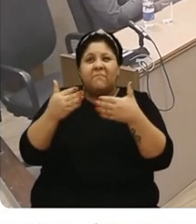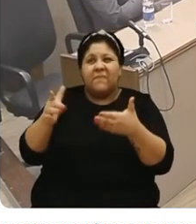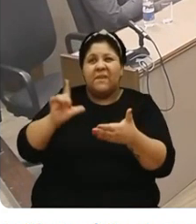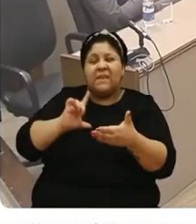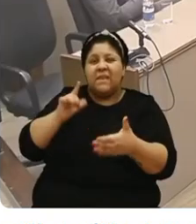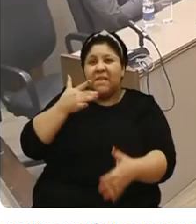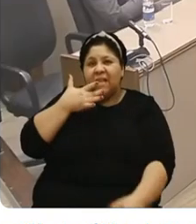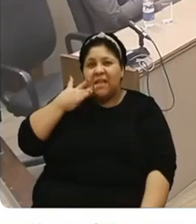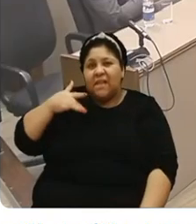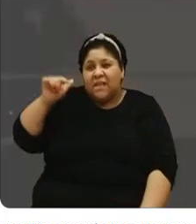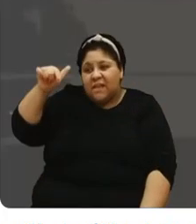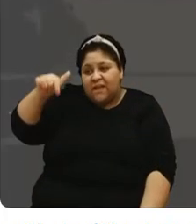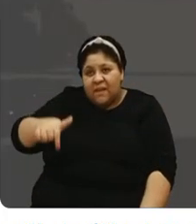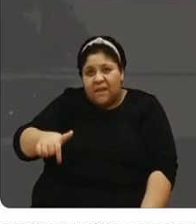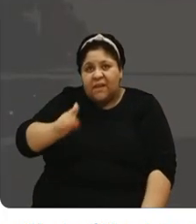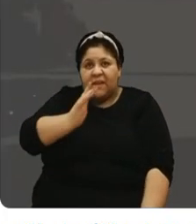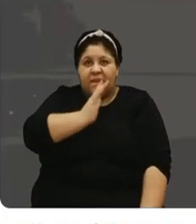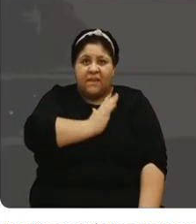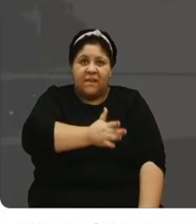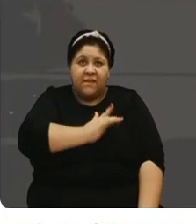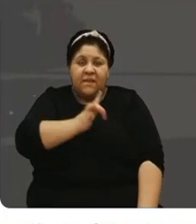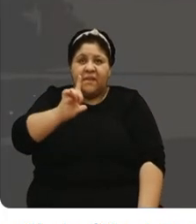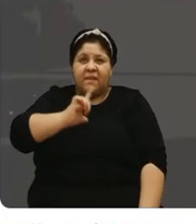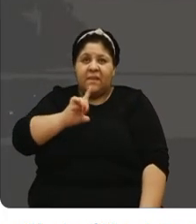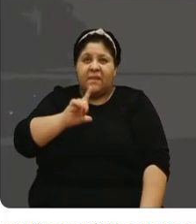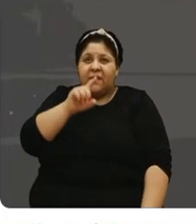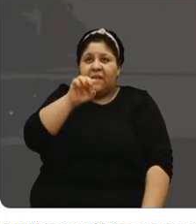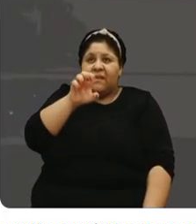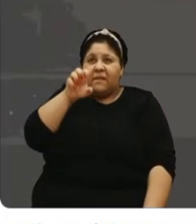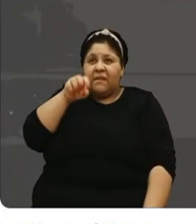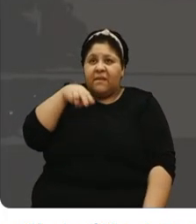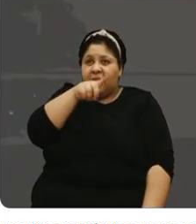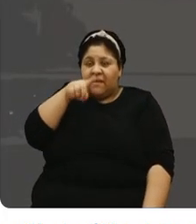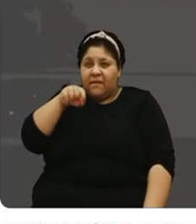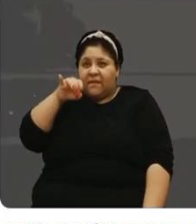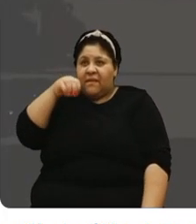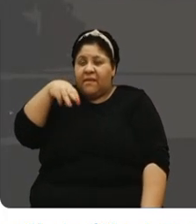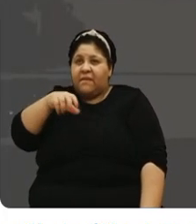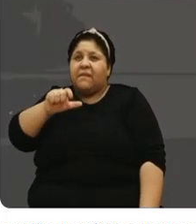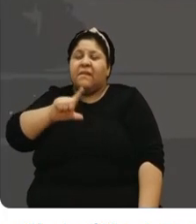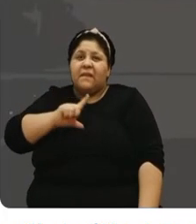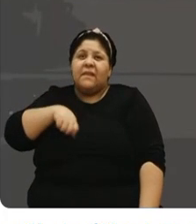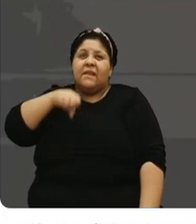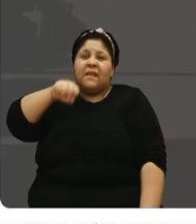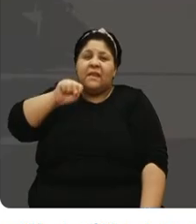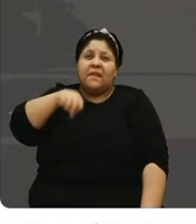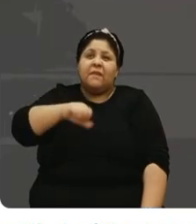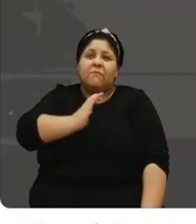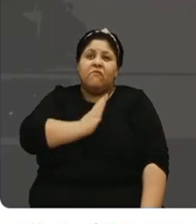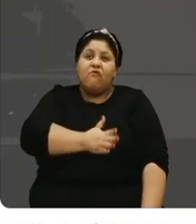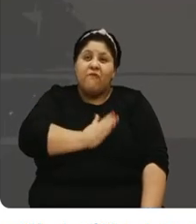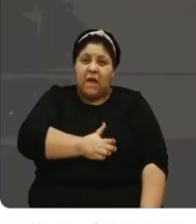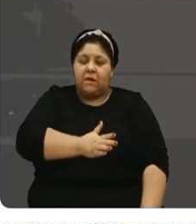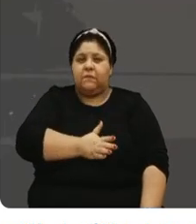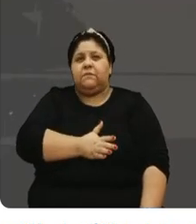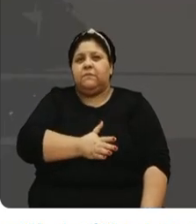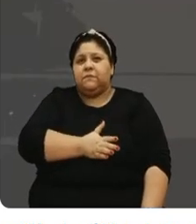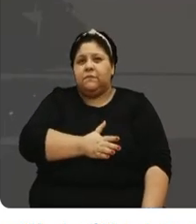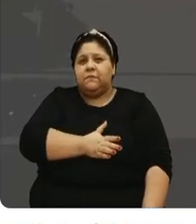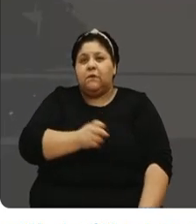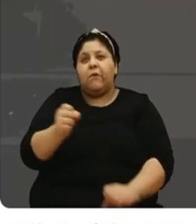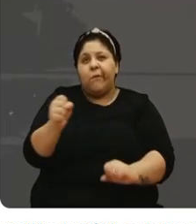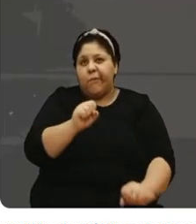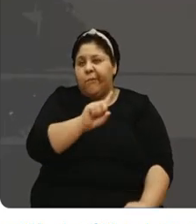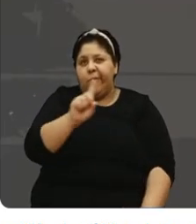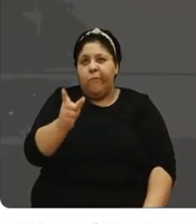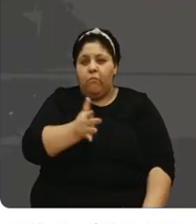eu tenho uma criança aqui com miocardite, eu tenho um enzima mostrando que ela teve, sim, um infarto de parte do coração.